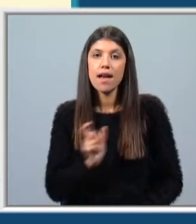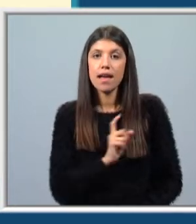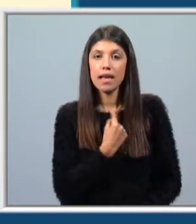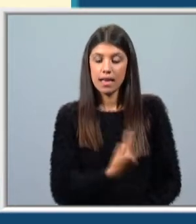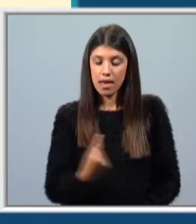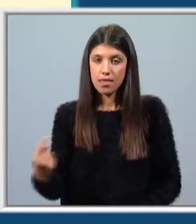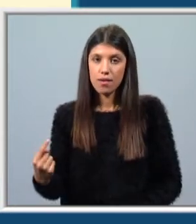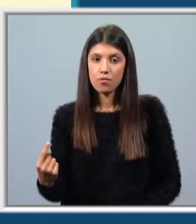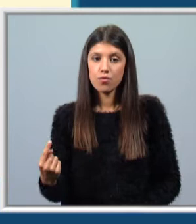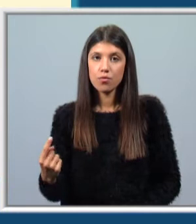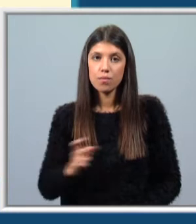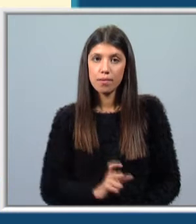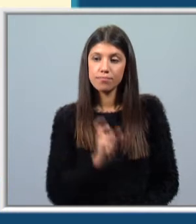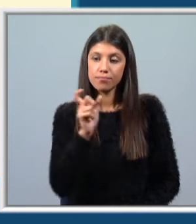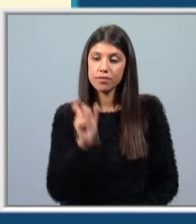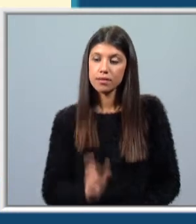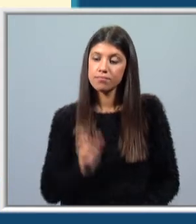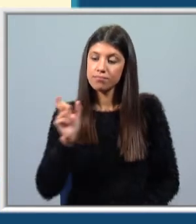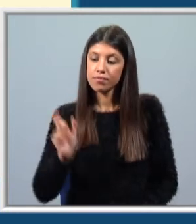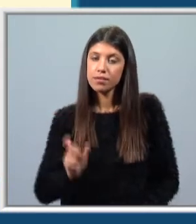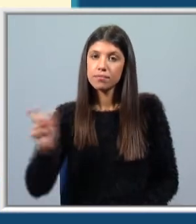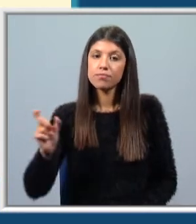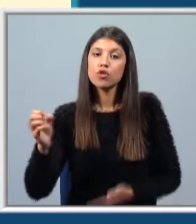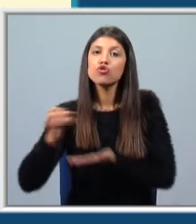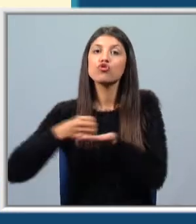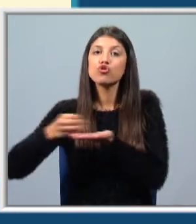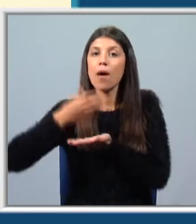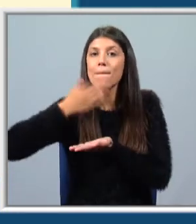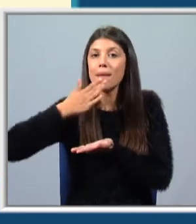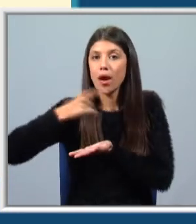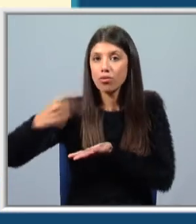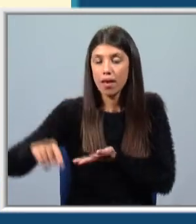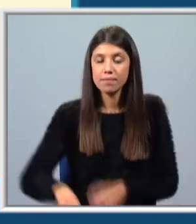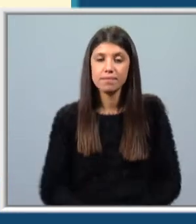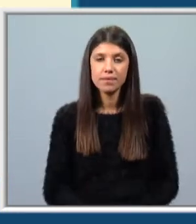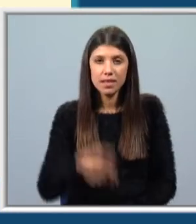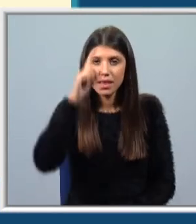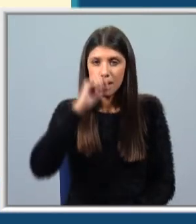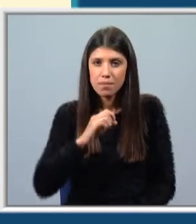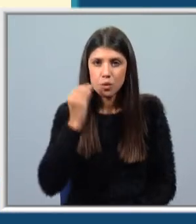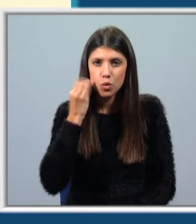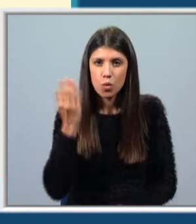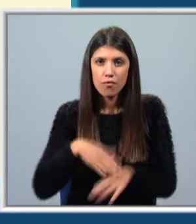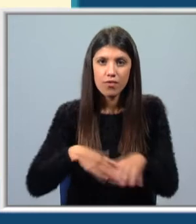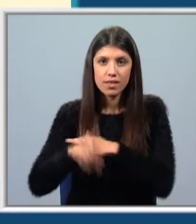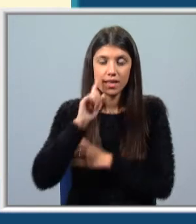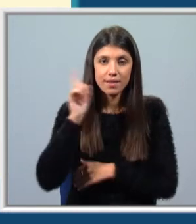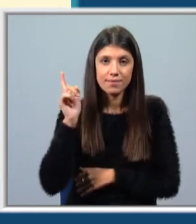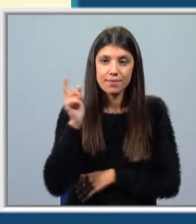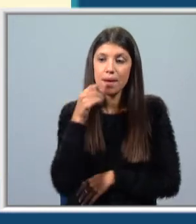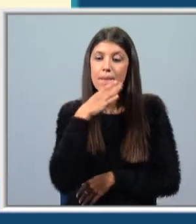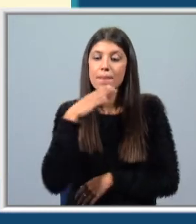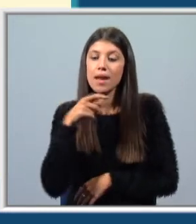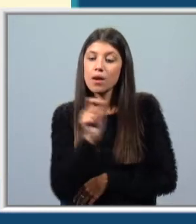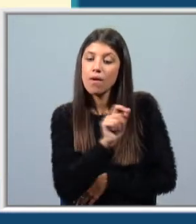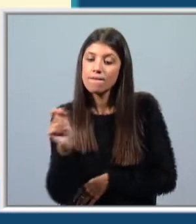um dos 4 espaços que está aqui, em branco. Recordam-se como fazemos este tipo de exercício?